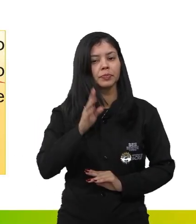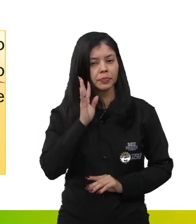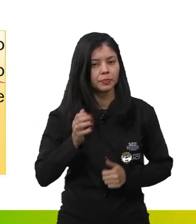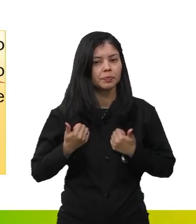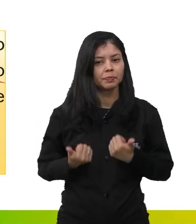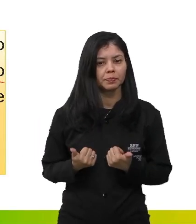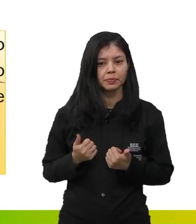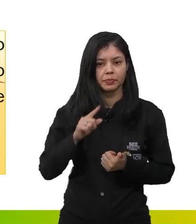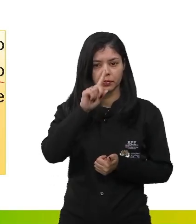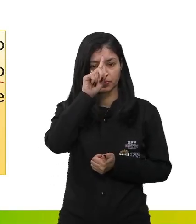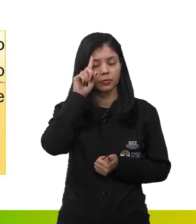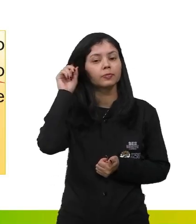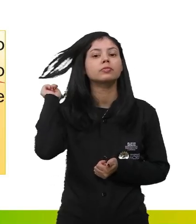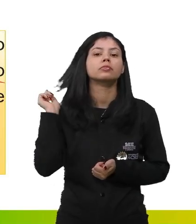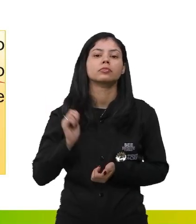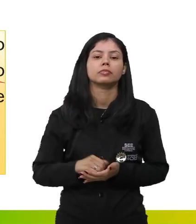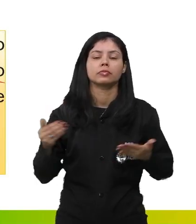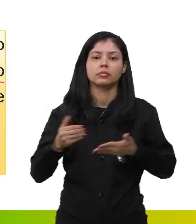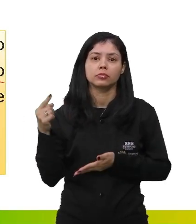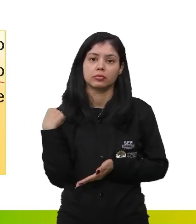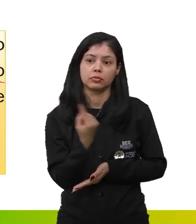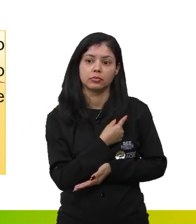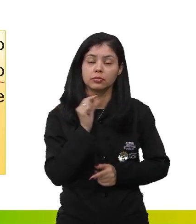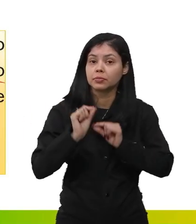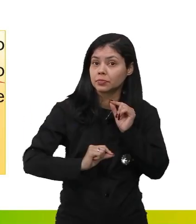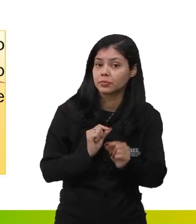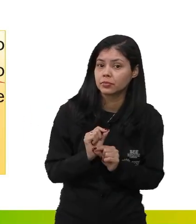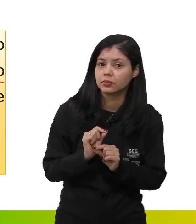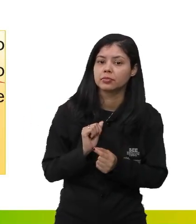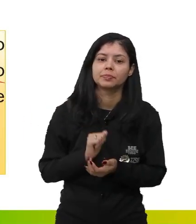Interessante, não é? Agora, então, vamos o quê?